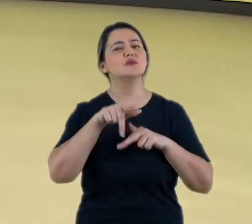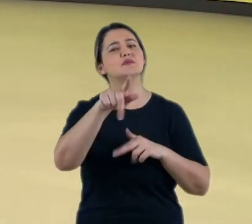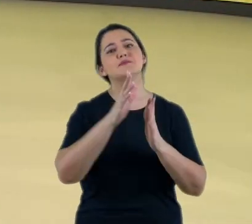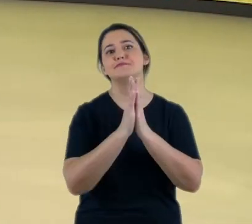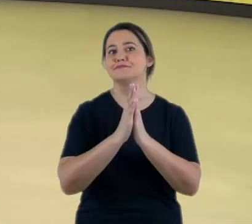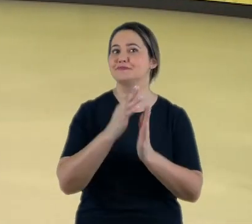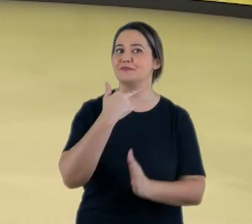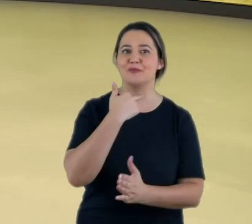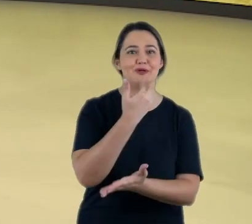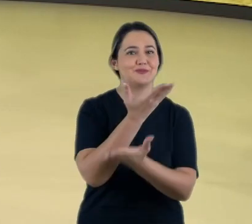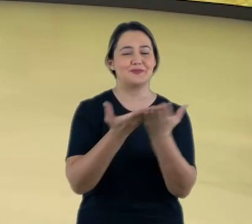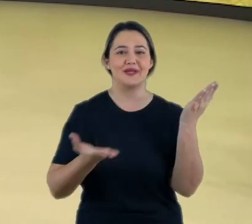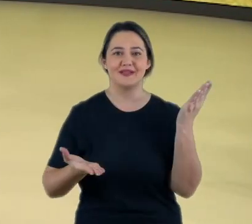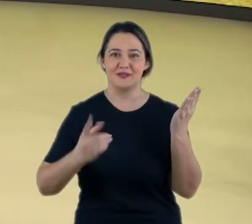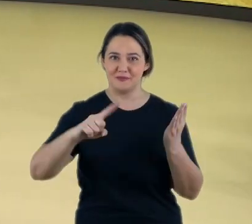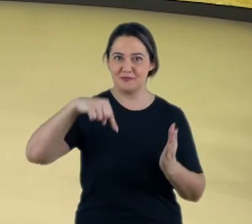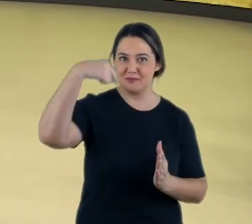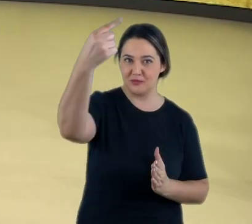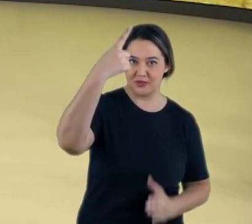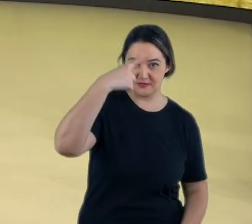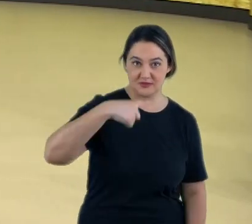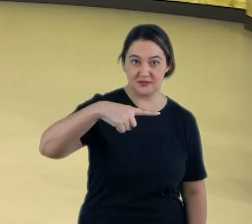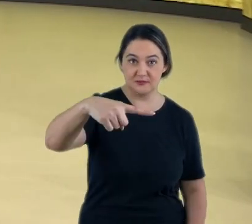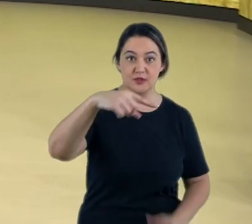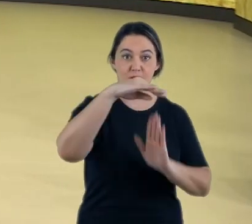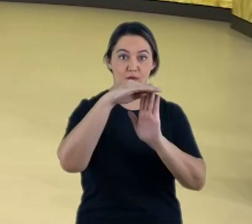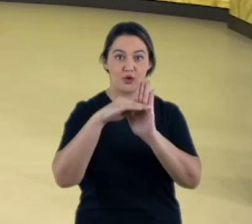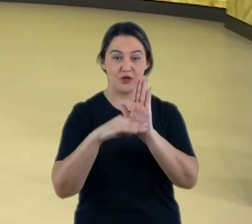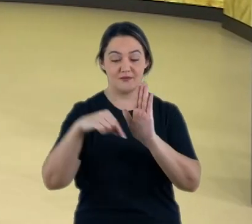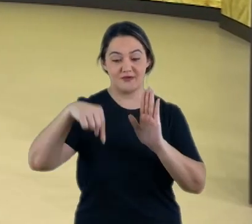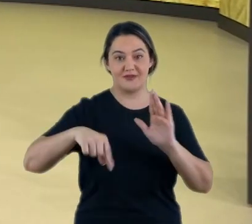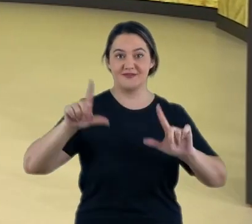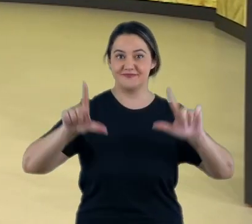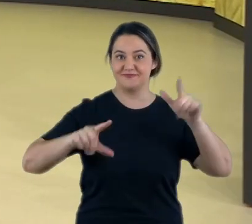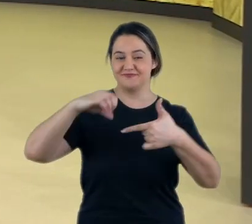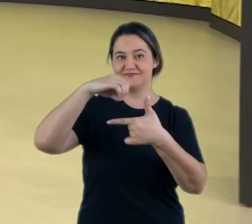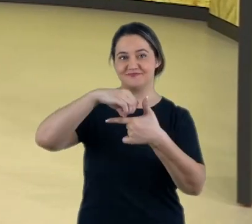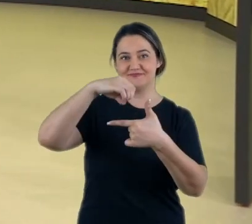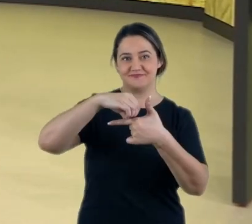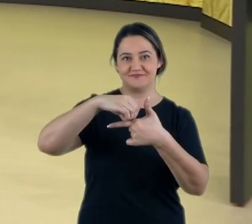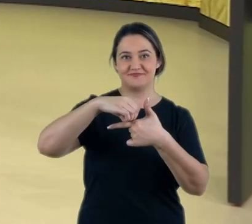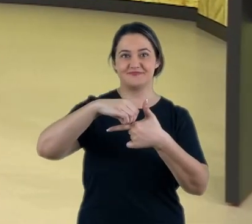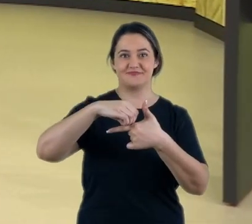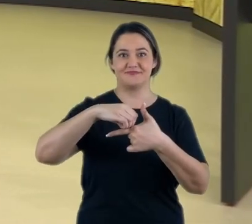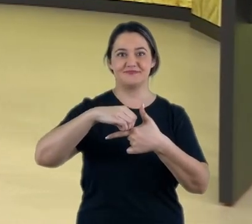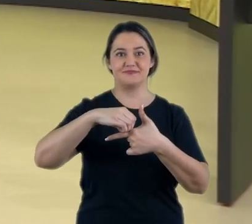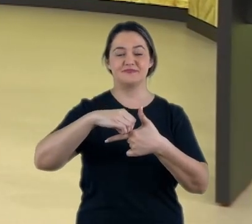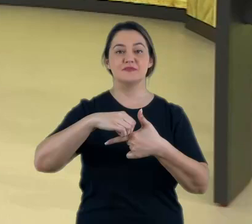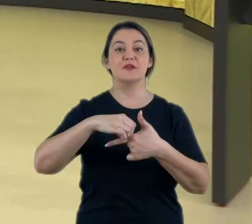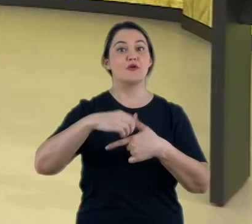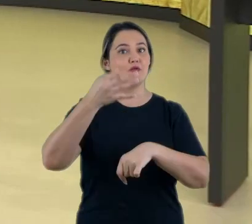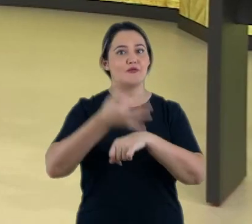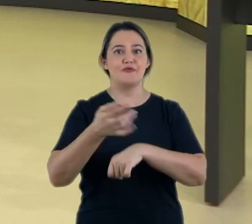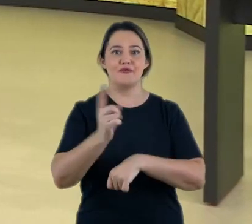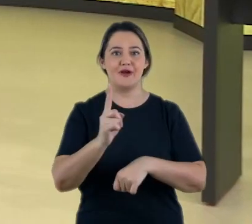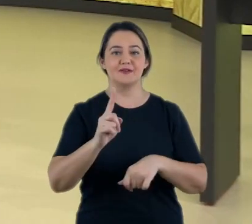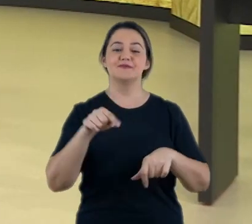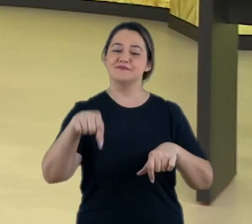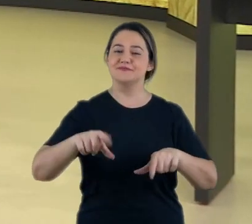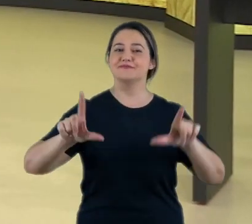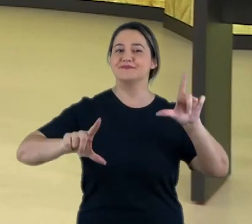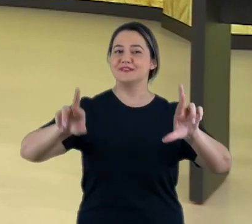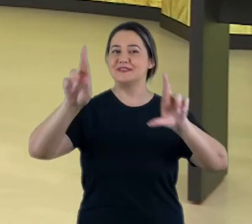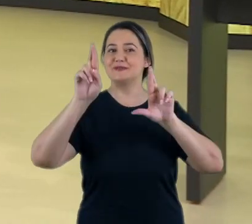pode perder o nosso encontro semanal, que você sabe, é aqui na TV Novo Tempo. A TV Novo Tempo é o canal da